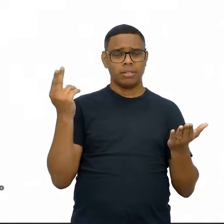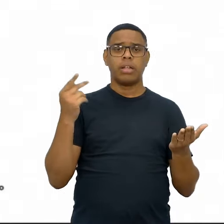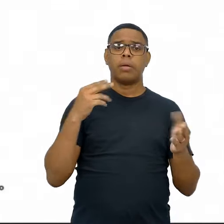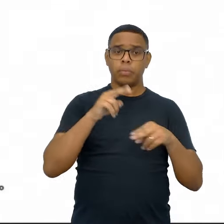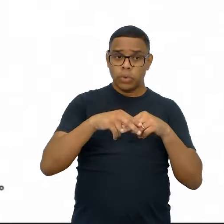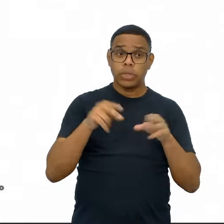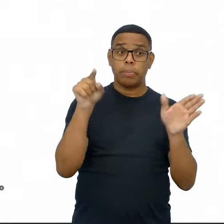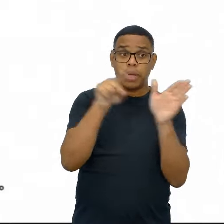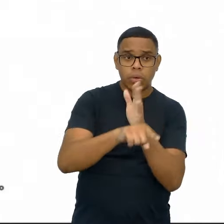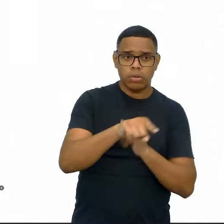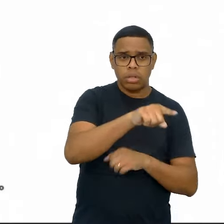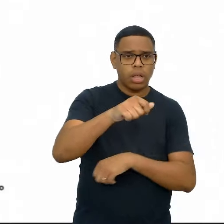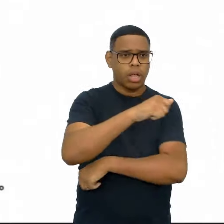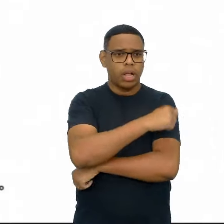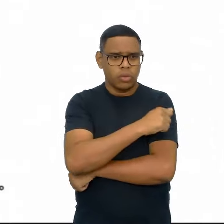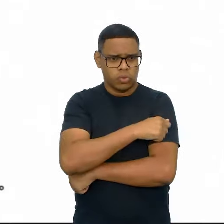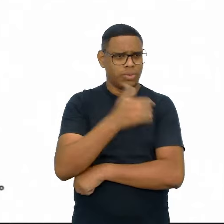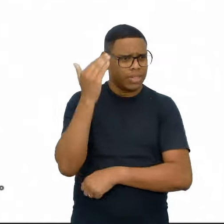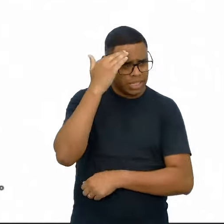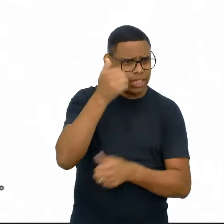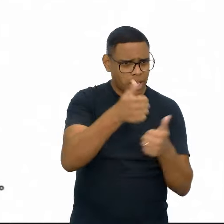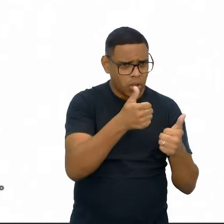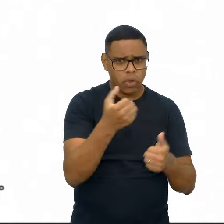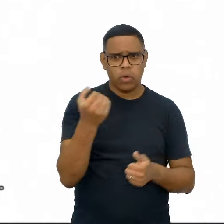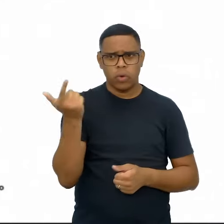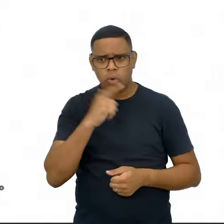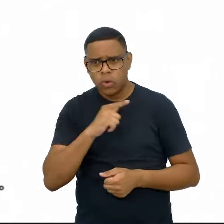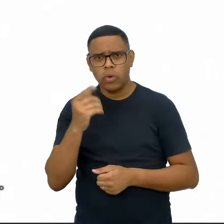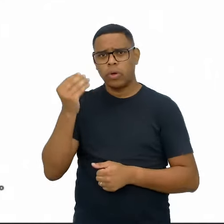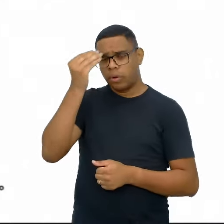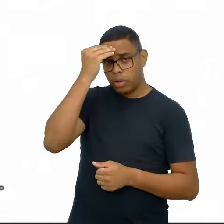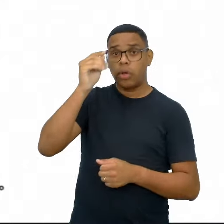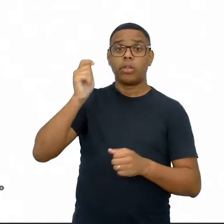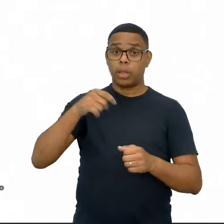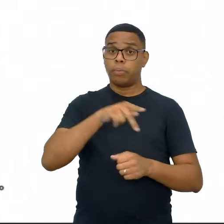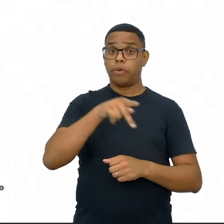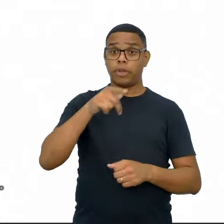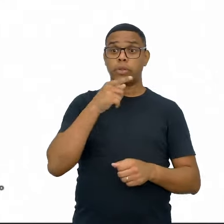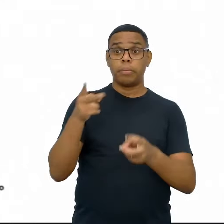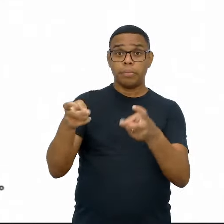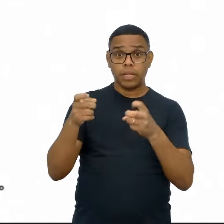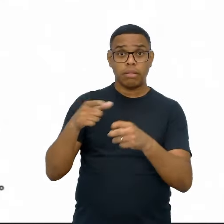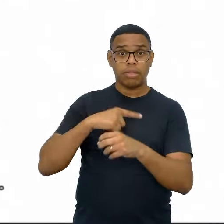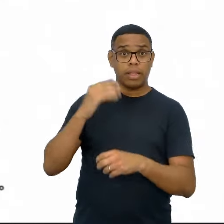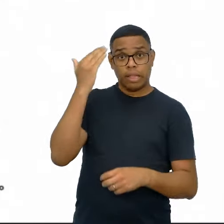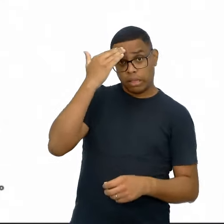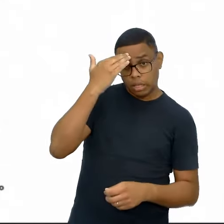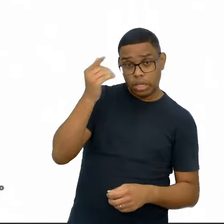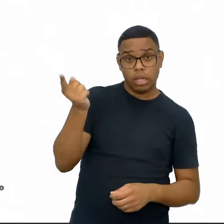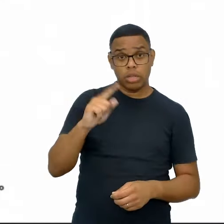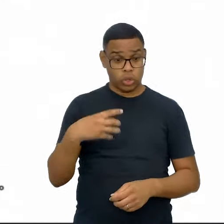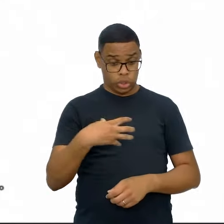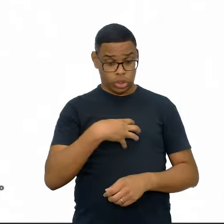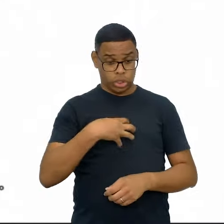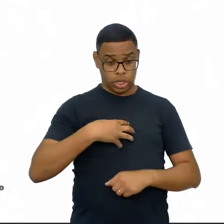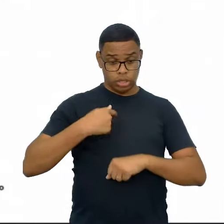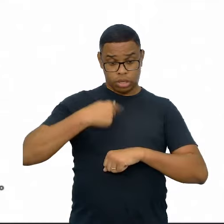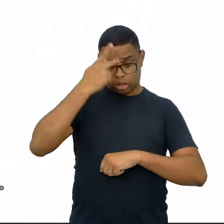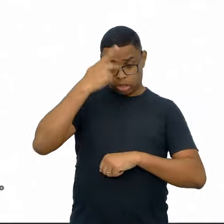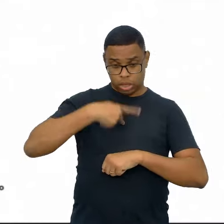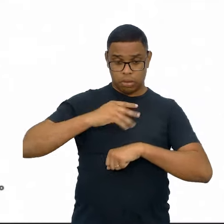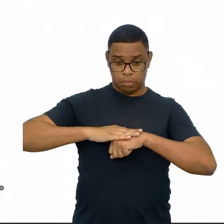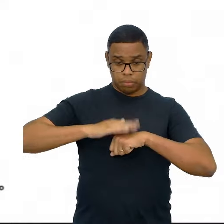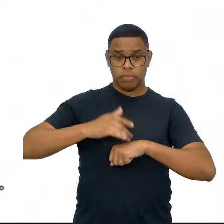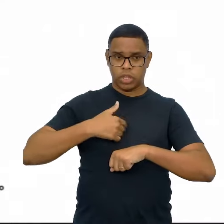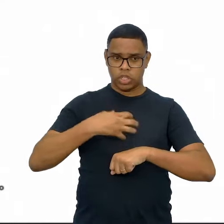de conteúdos que já foram dados, elas são importantes, que é o termômetro, né? Para a gente ver se o que a gente está ensinando, se o jeito que a gente está